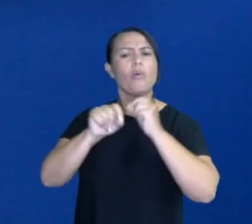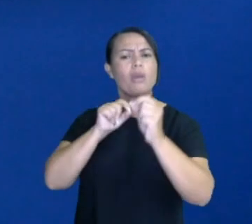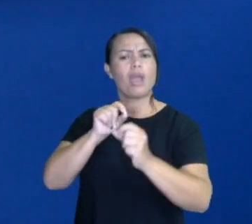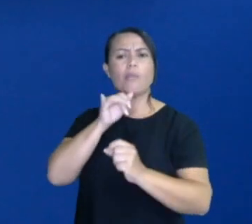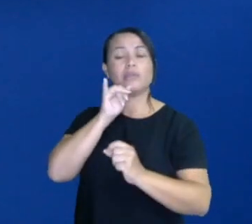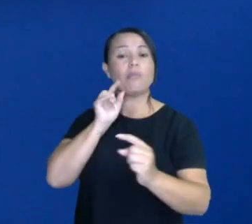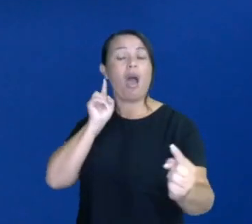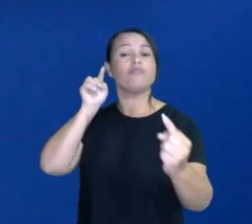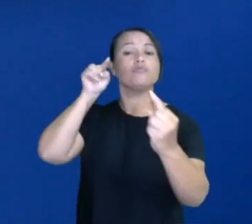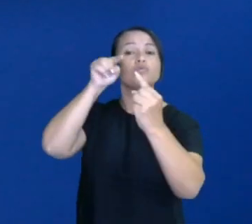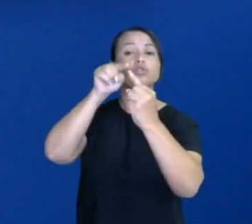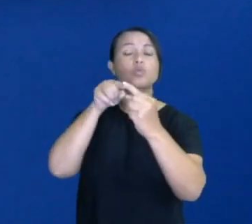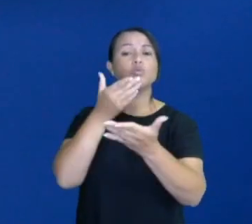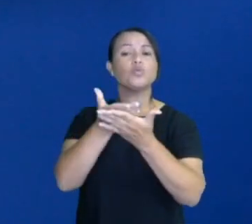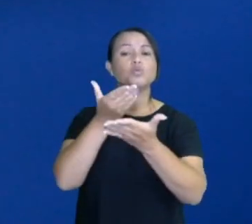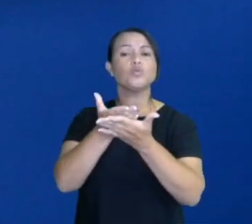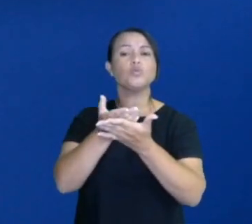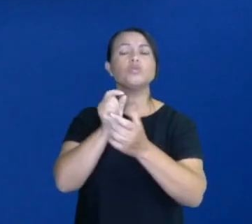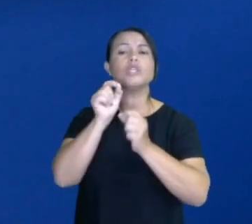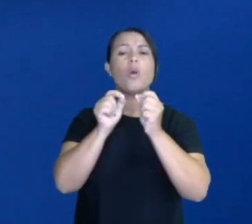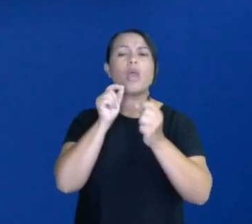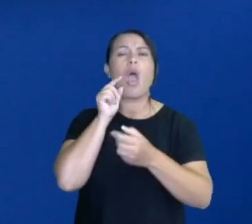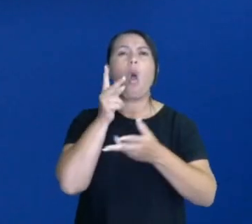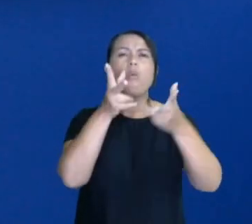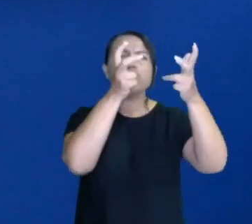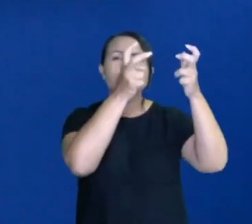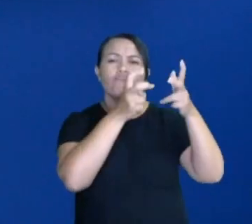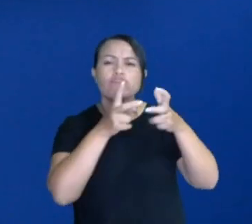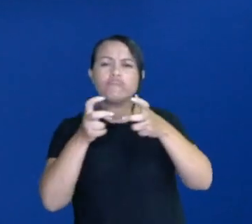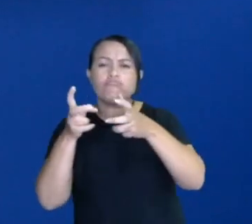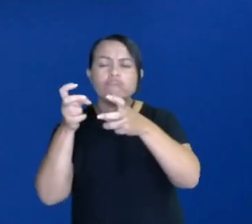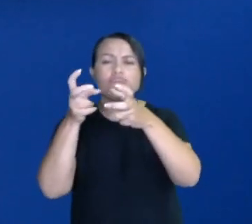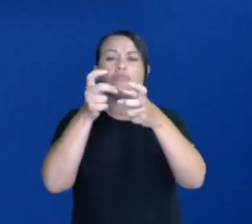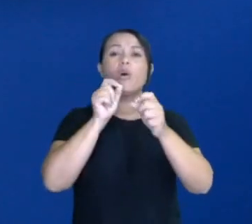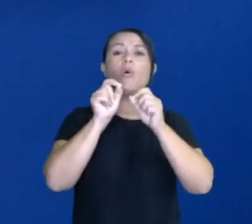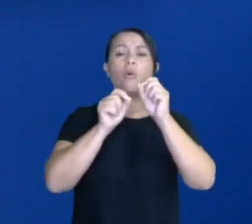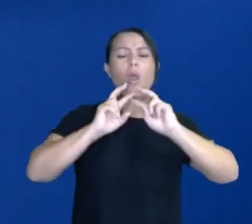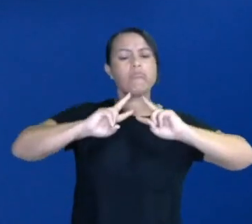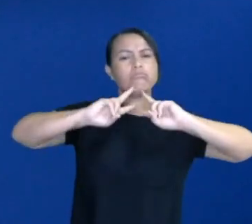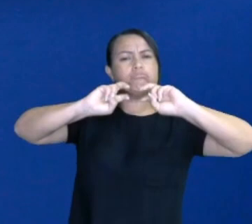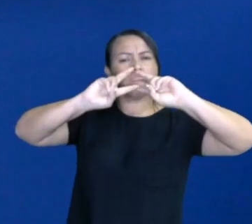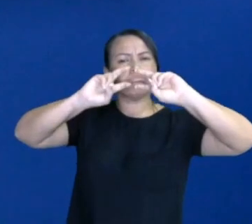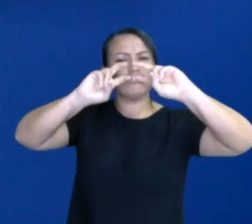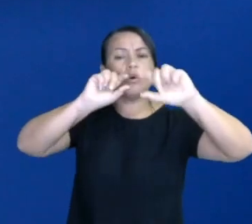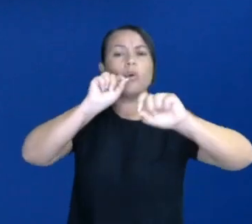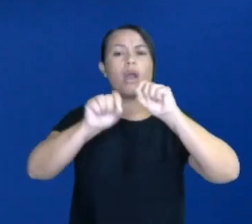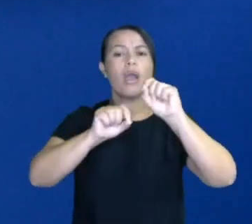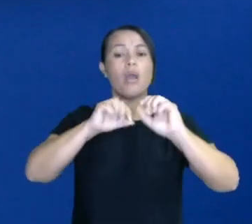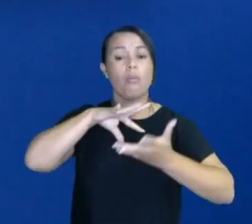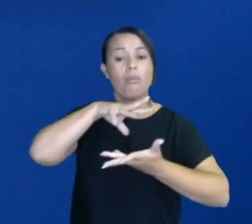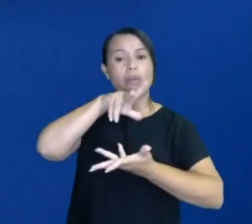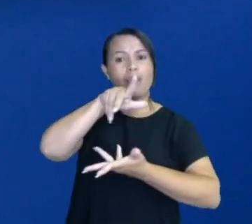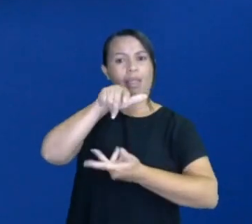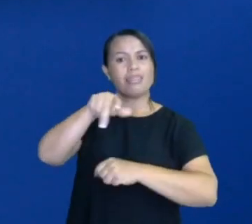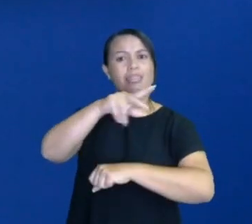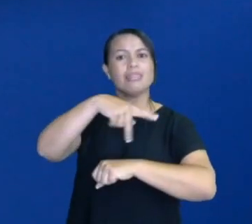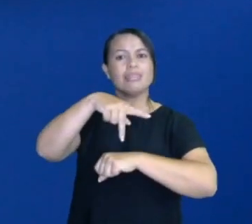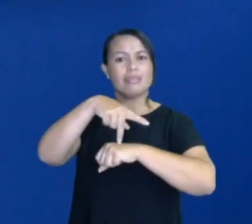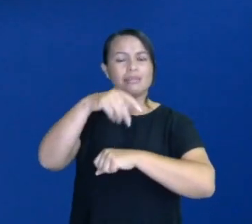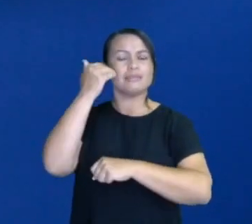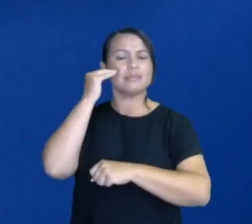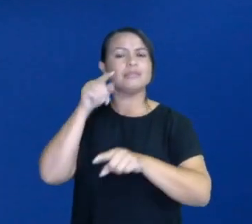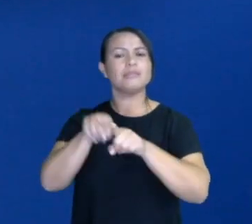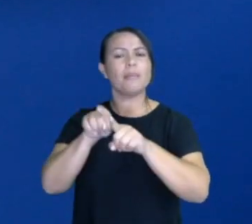que é trabalhar todo o planeta Terra. E os mapas são os nossos principais aliados nos estudos,